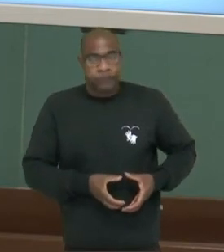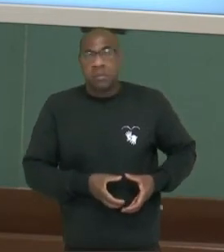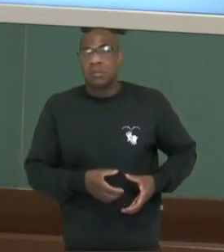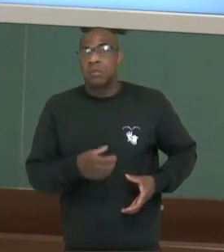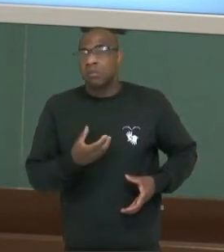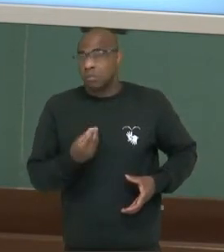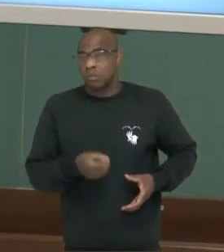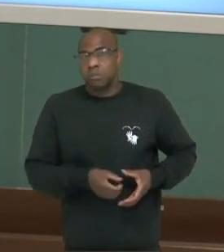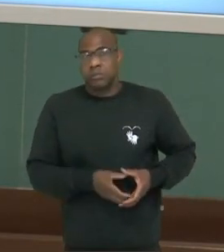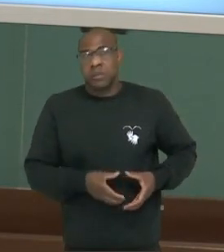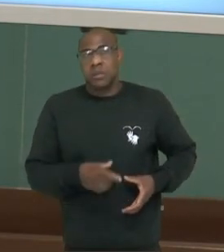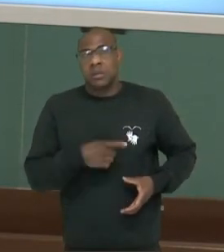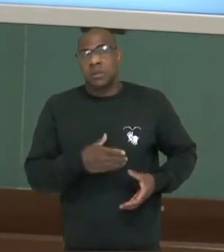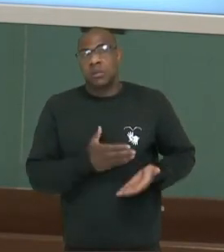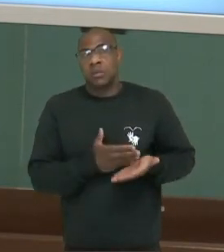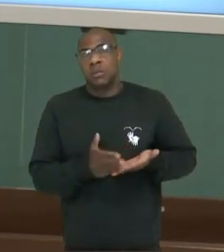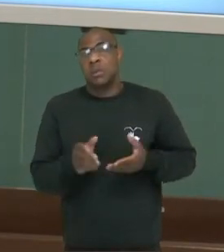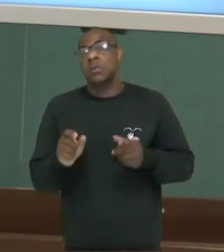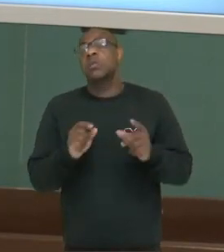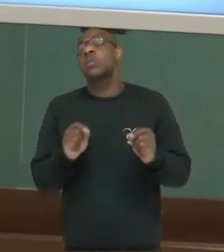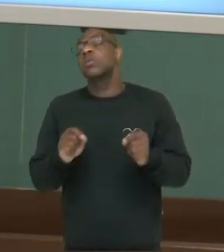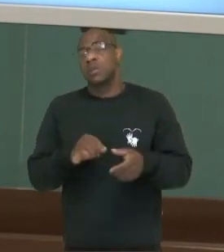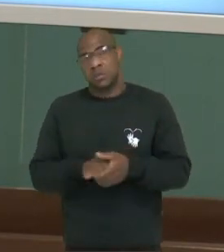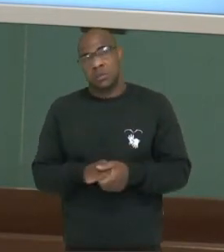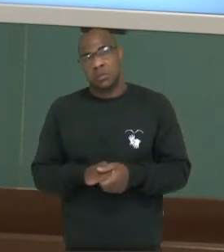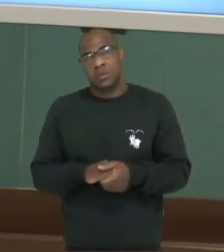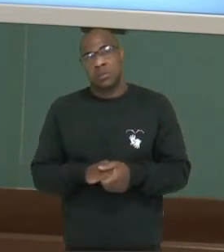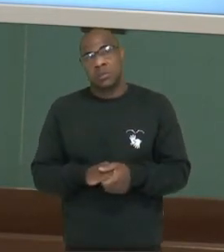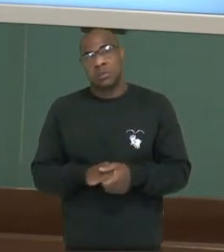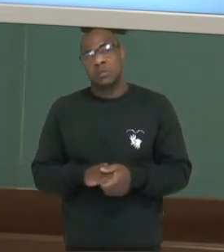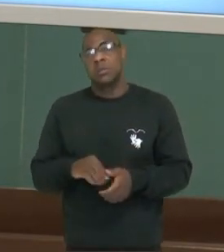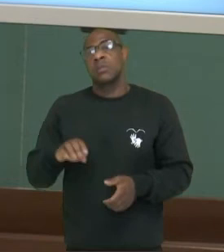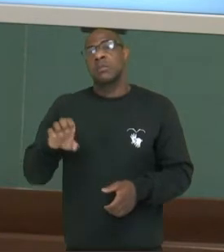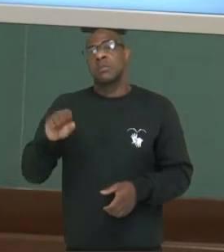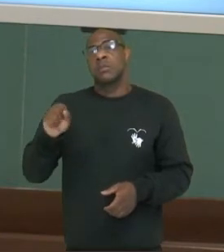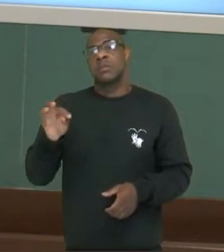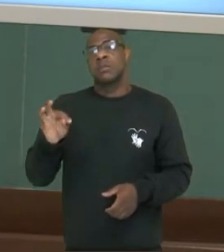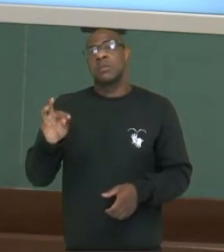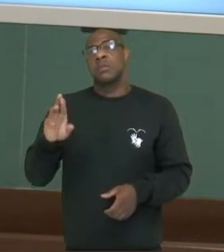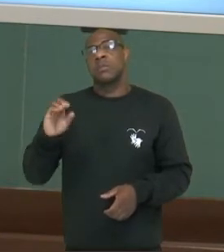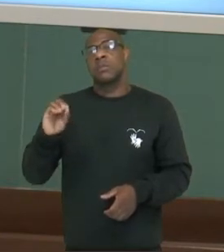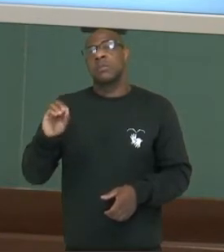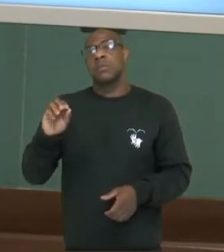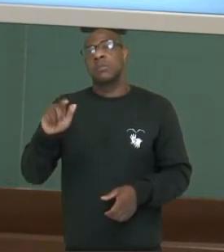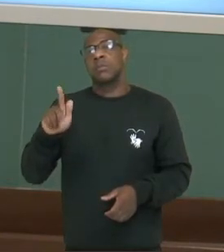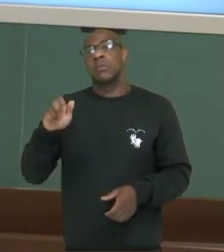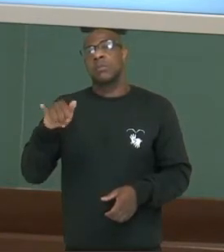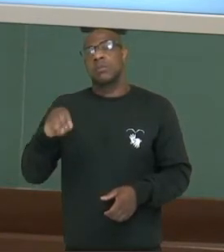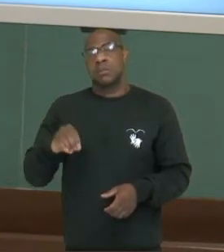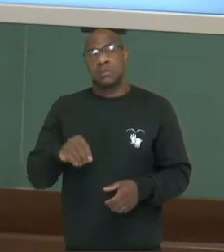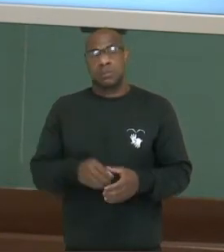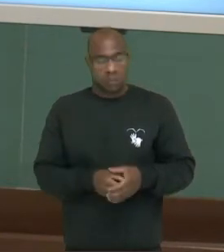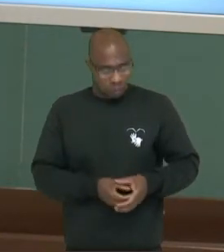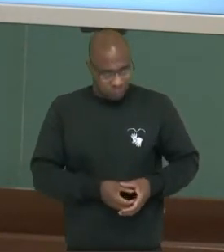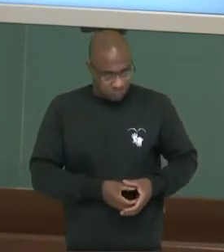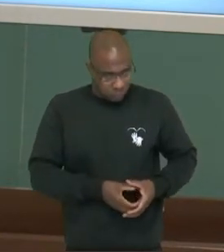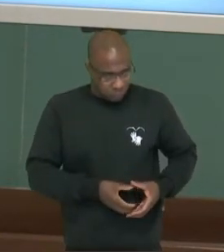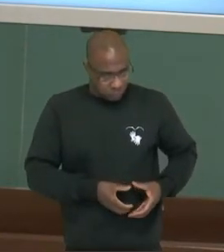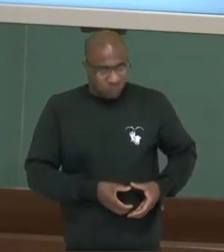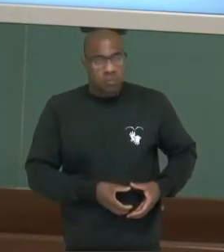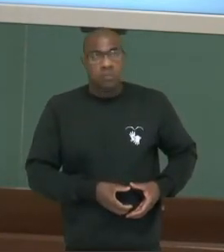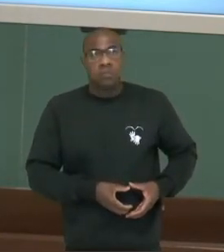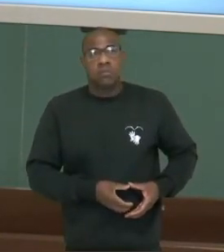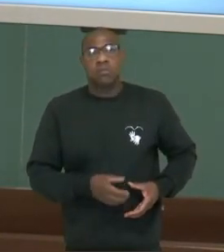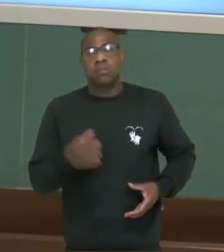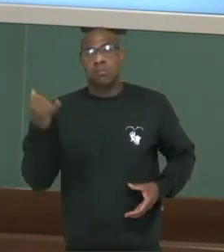grande, começa também a produção do estrógeno. Quando tem muito estrógeno, o estrógeno vai mandar